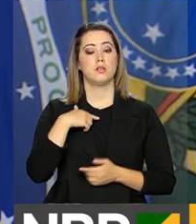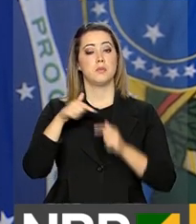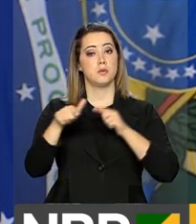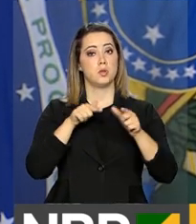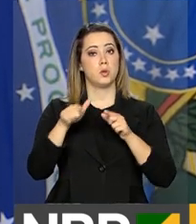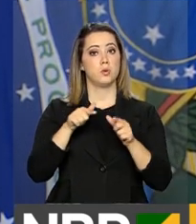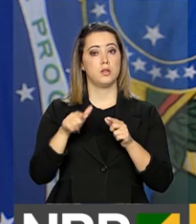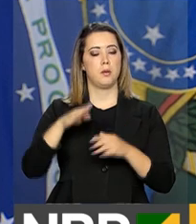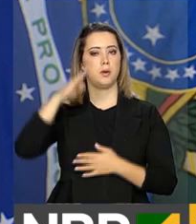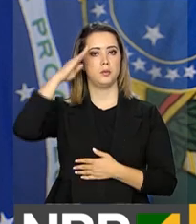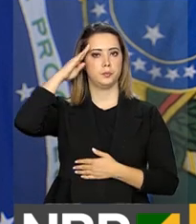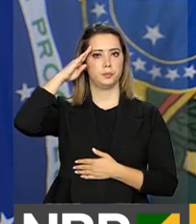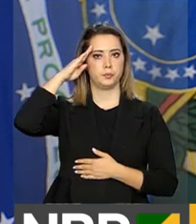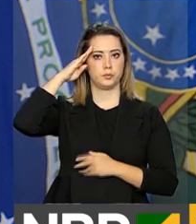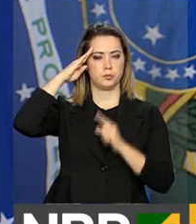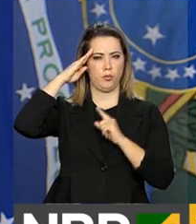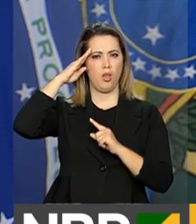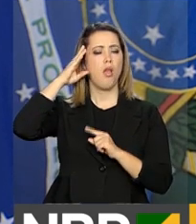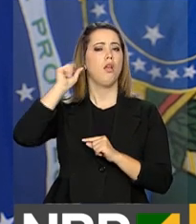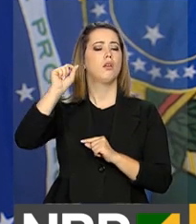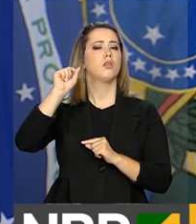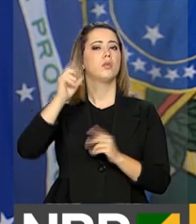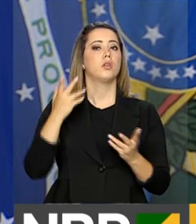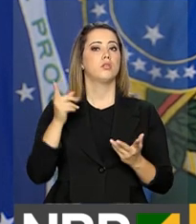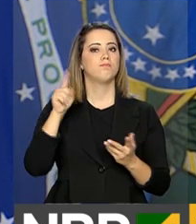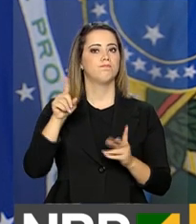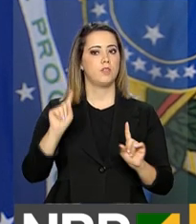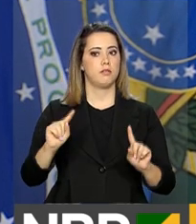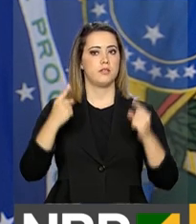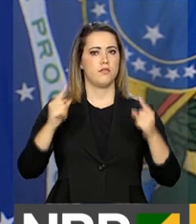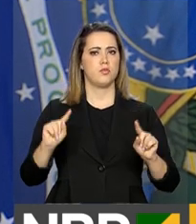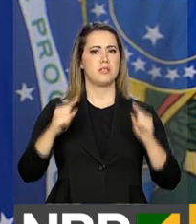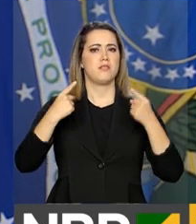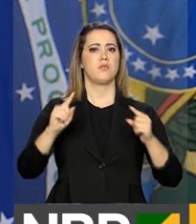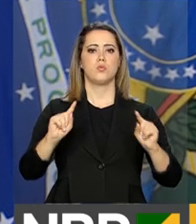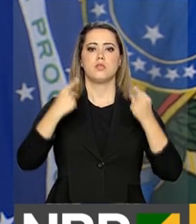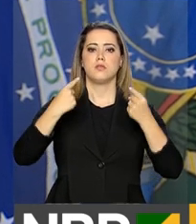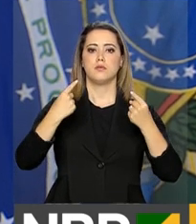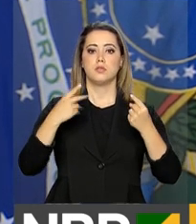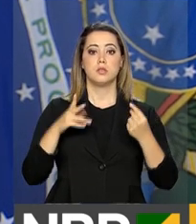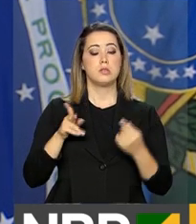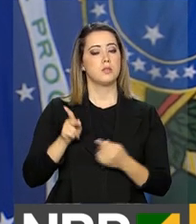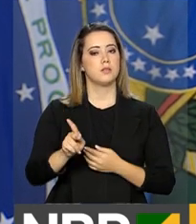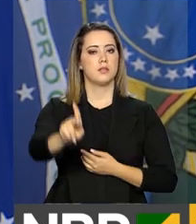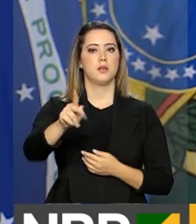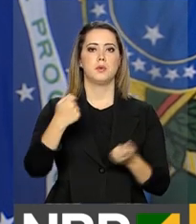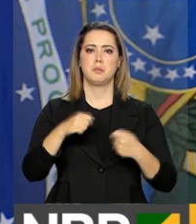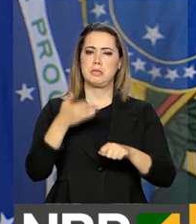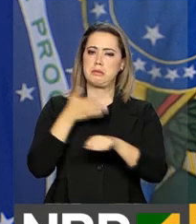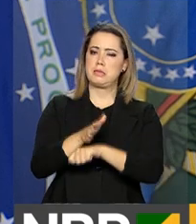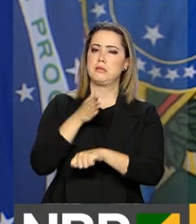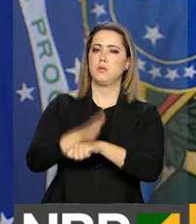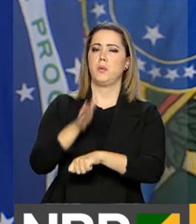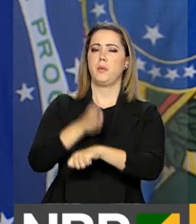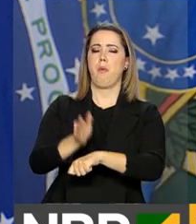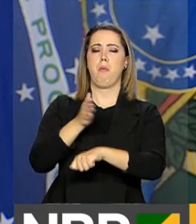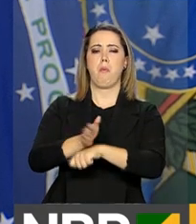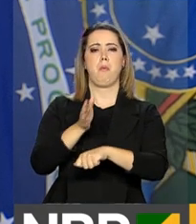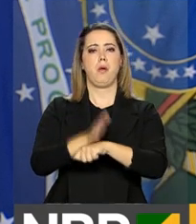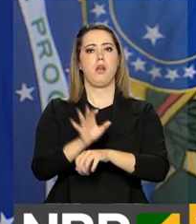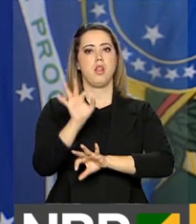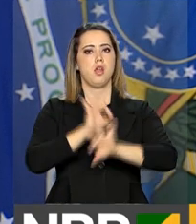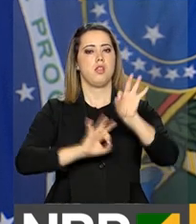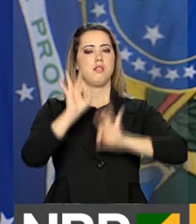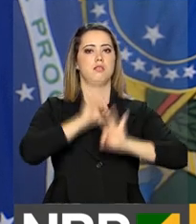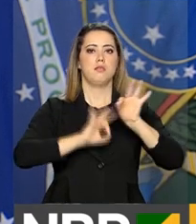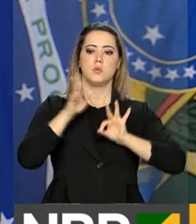militar é uma carreira de desafios permanentes, requer treinamento e